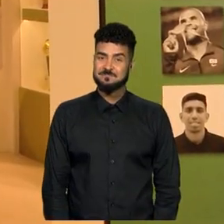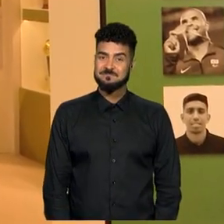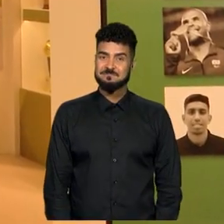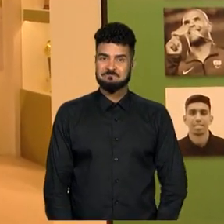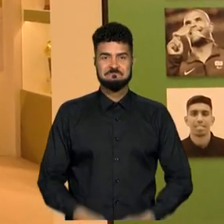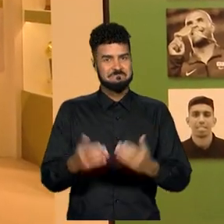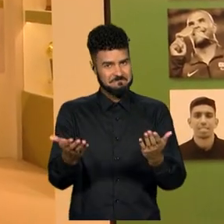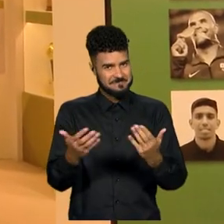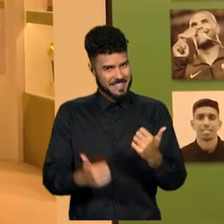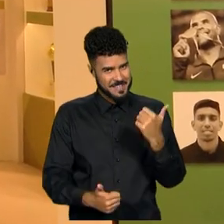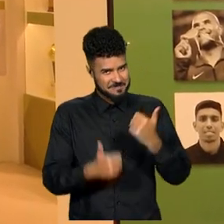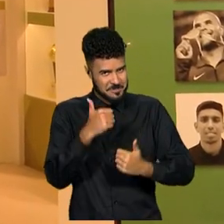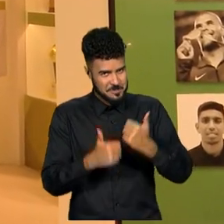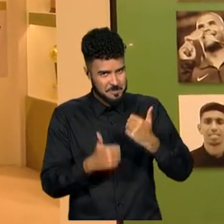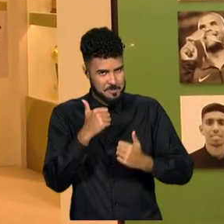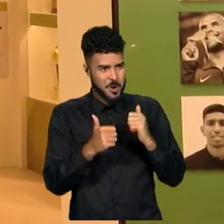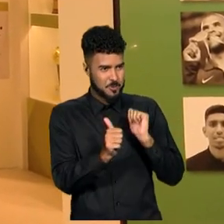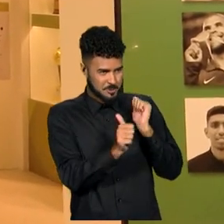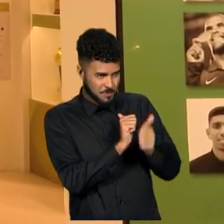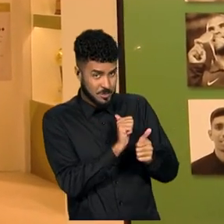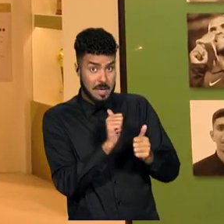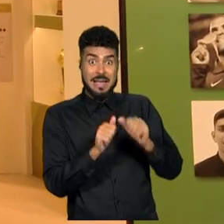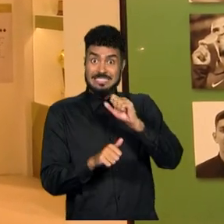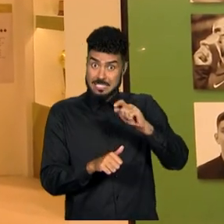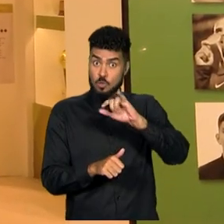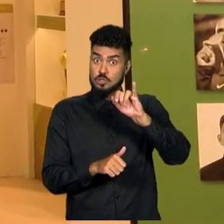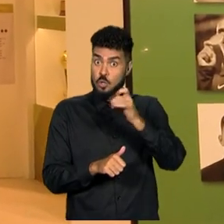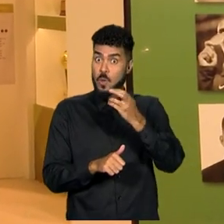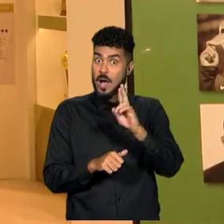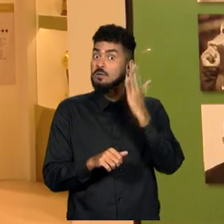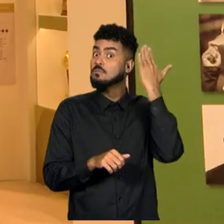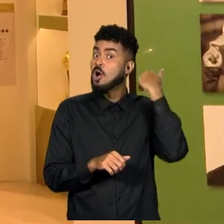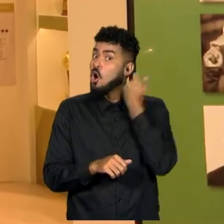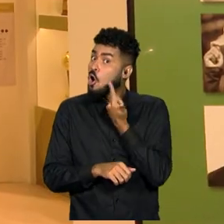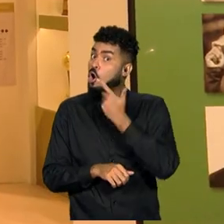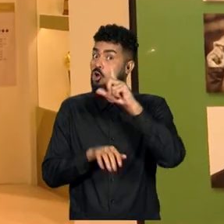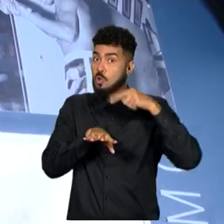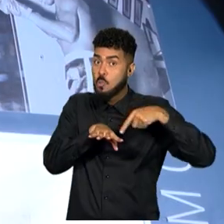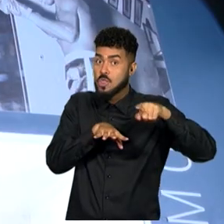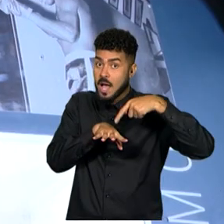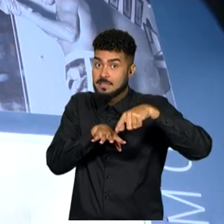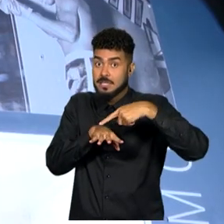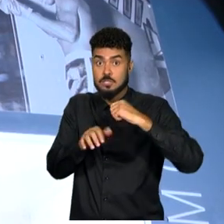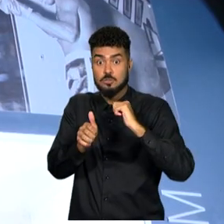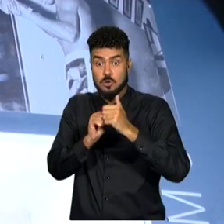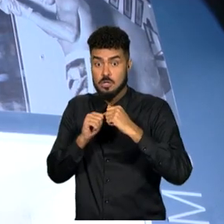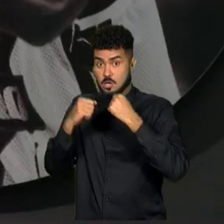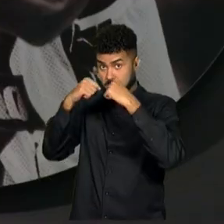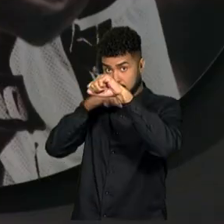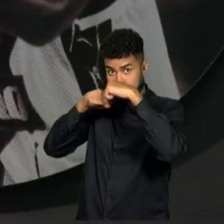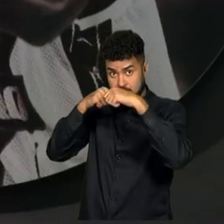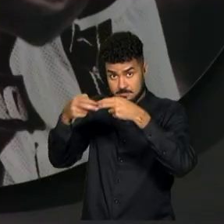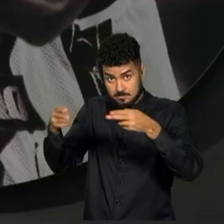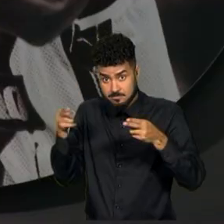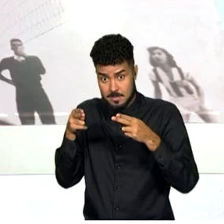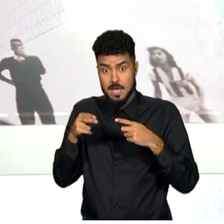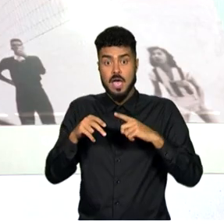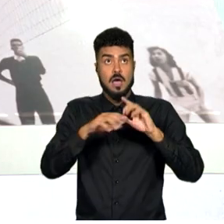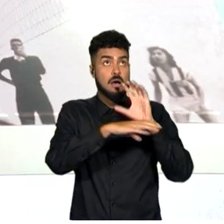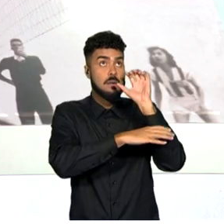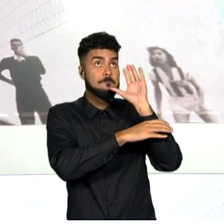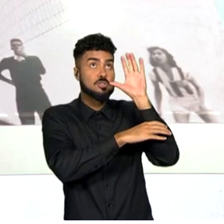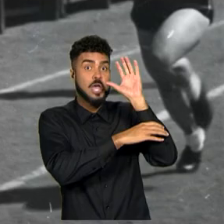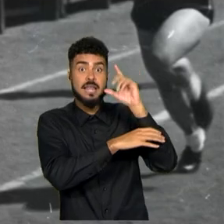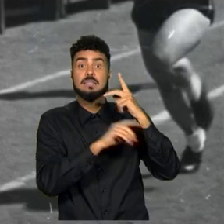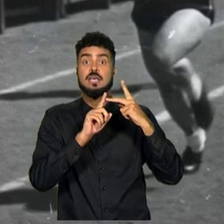Além do futebol, São Januário foi palco para outras práticas esportivas. Ringue de boxe, quadra de basquete